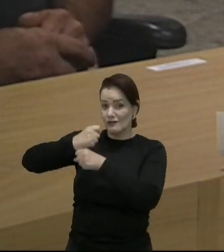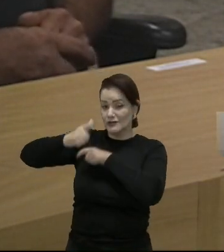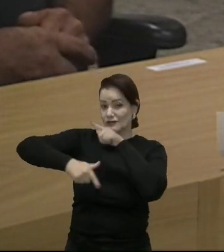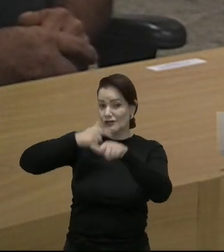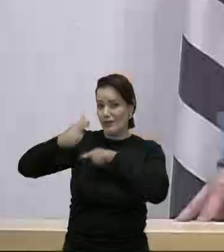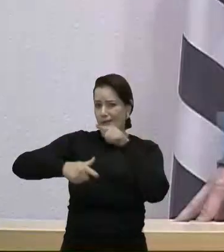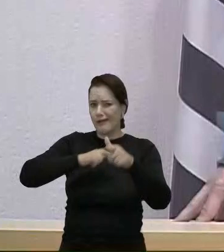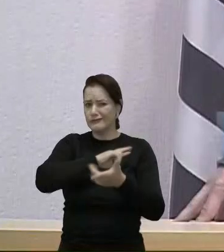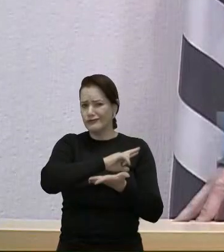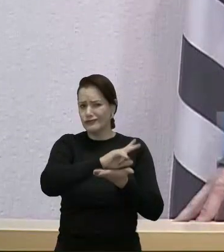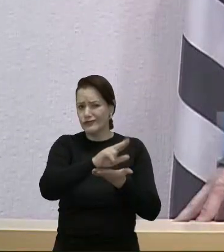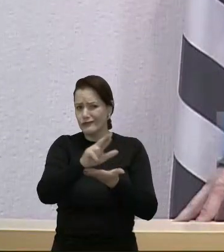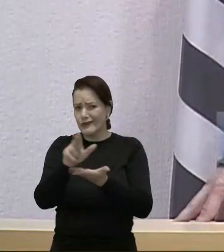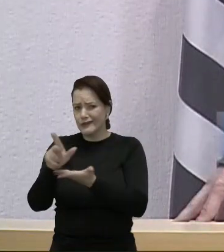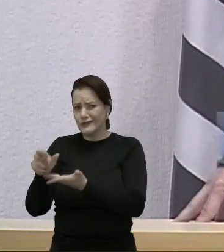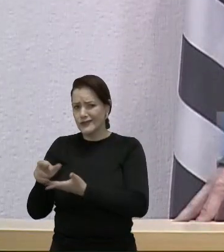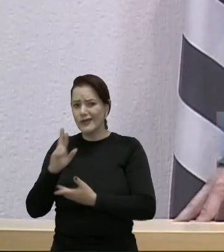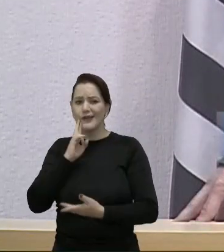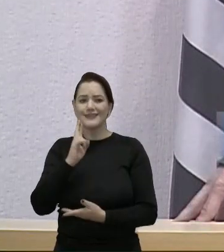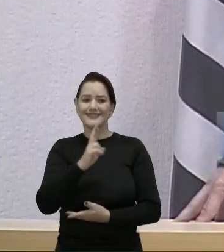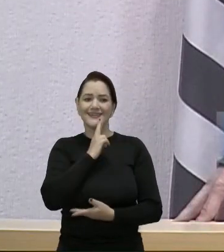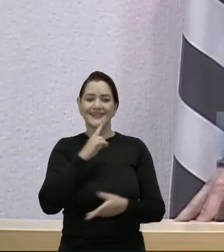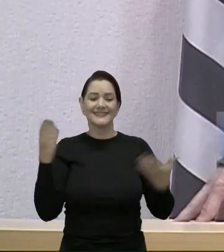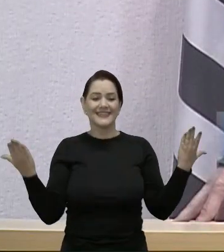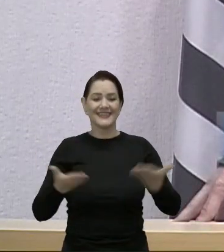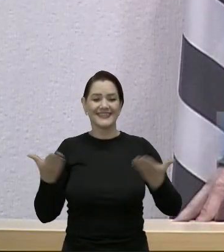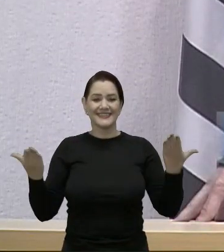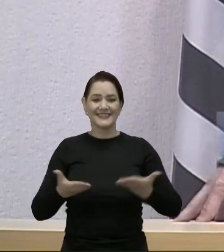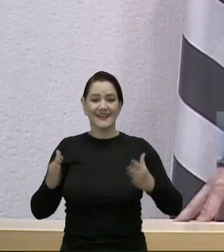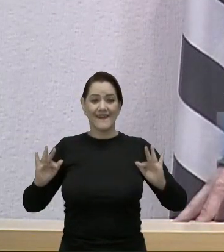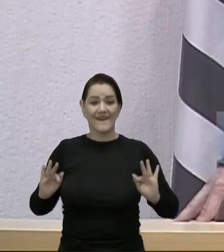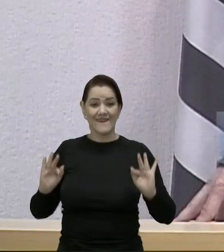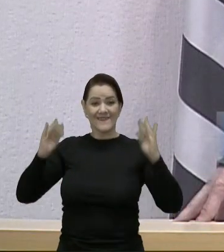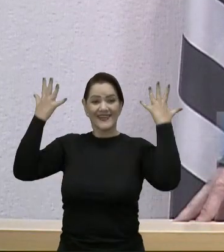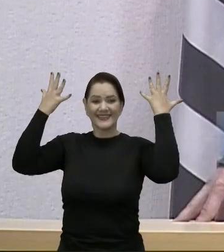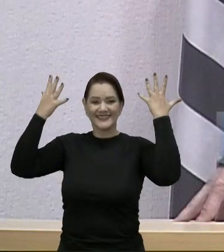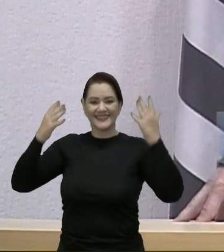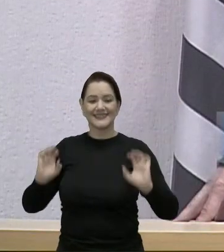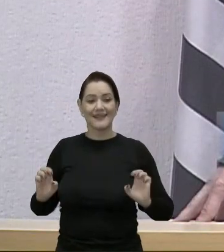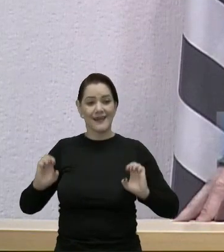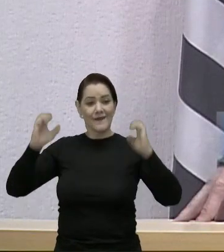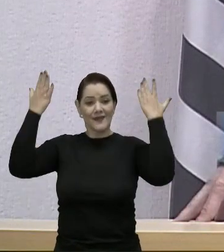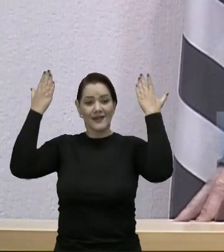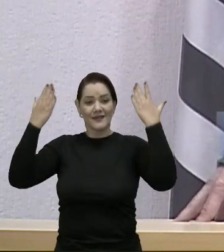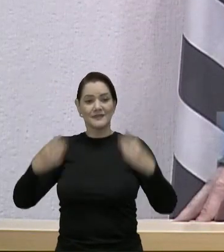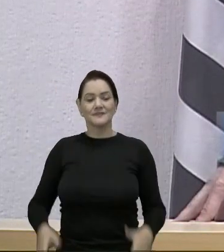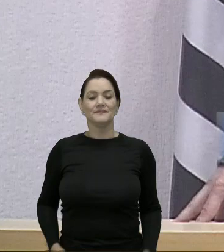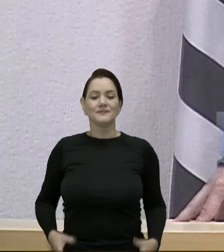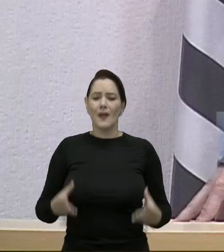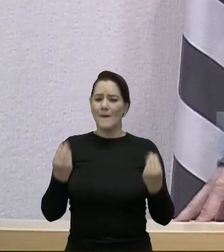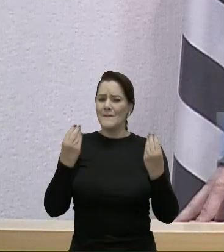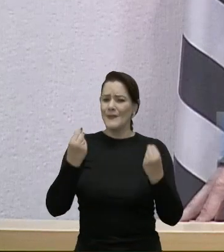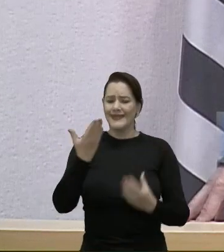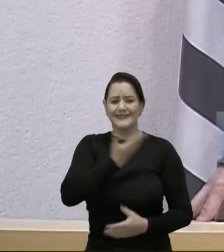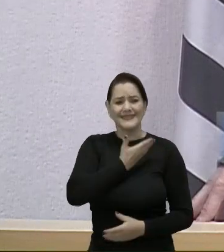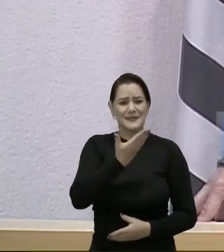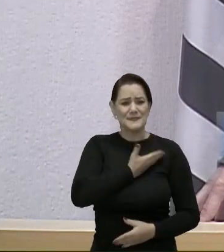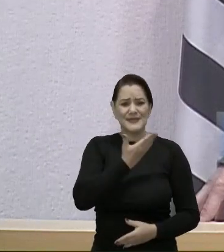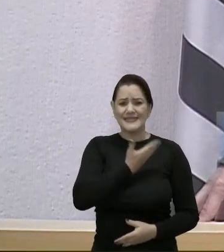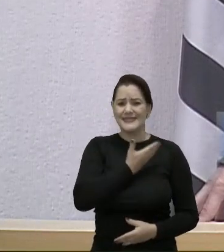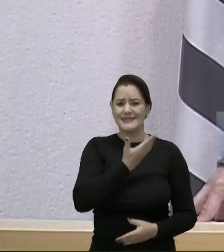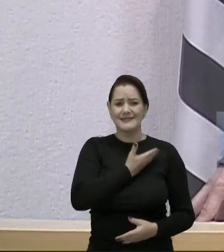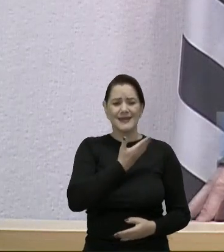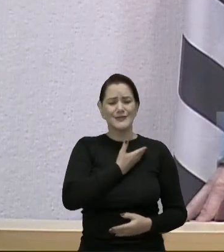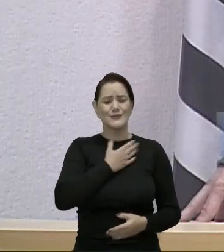por diversos estabelecimentos e atualmente trabalha em festas e eventos. Fez muitas amizades por onde passou